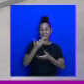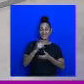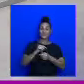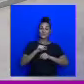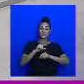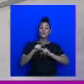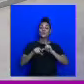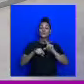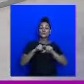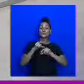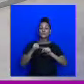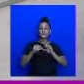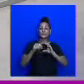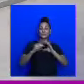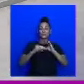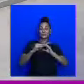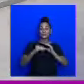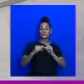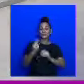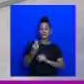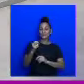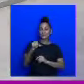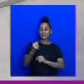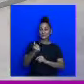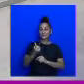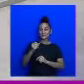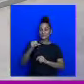2.969 com o prêmio estimado em